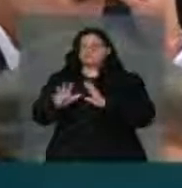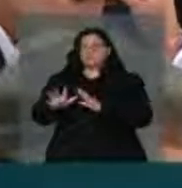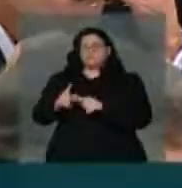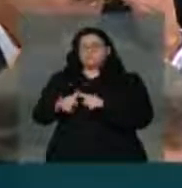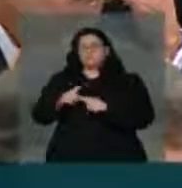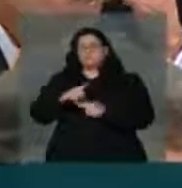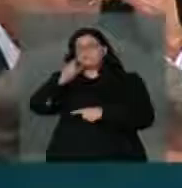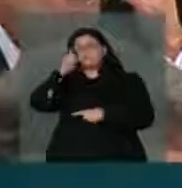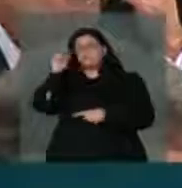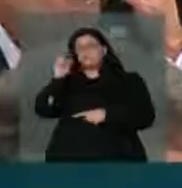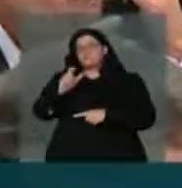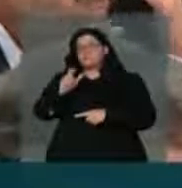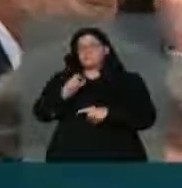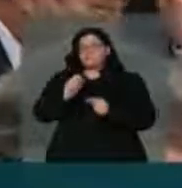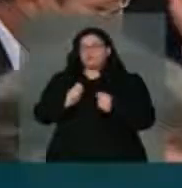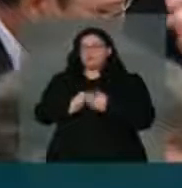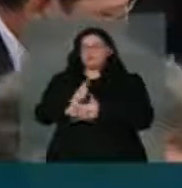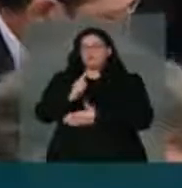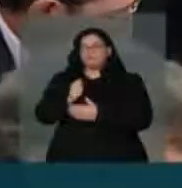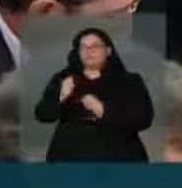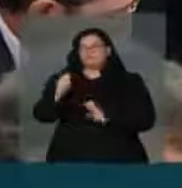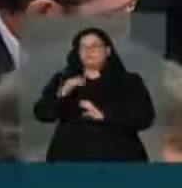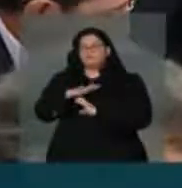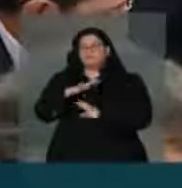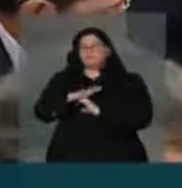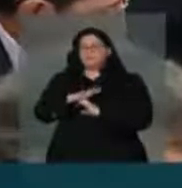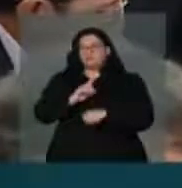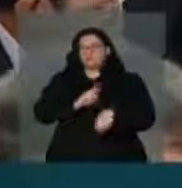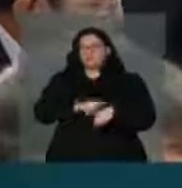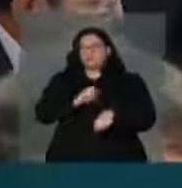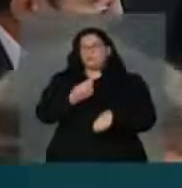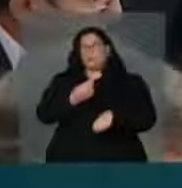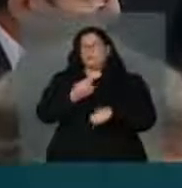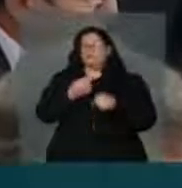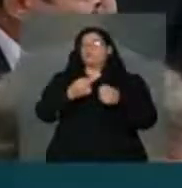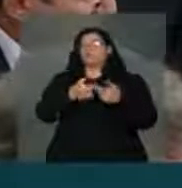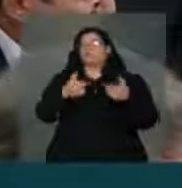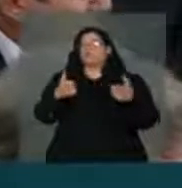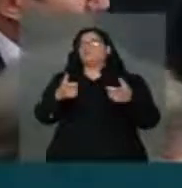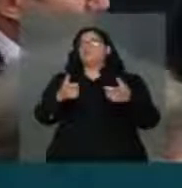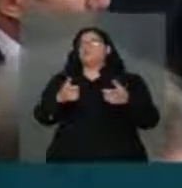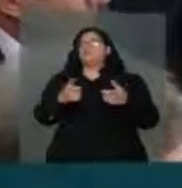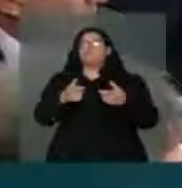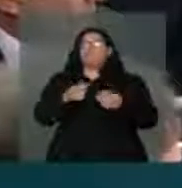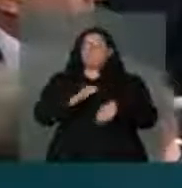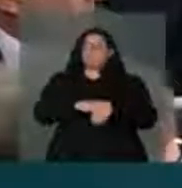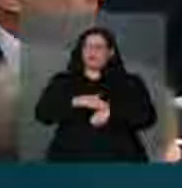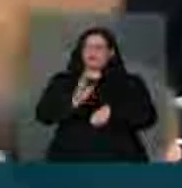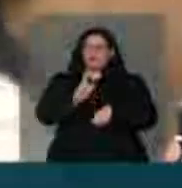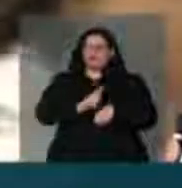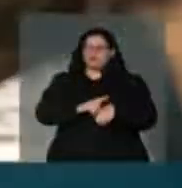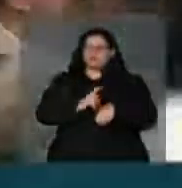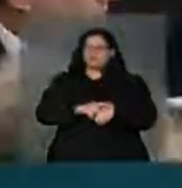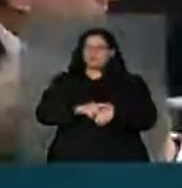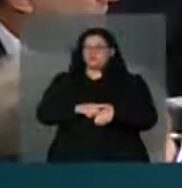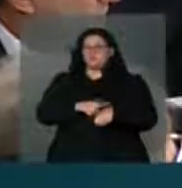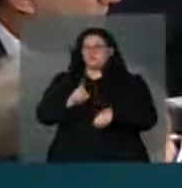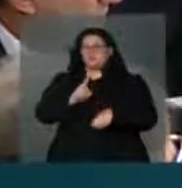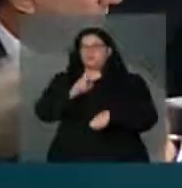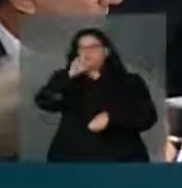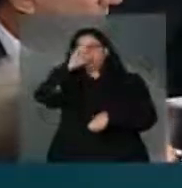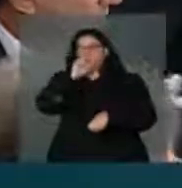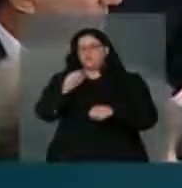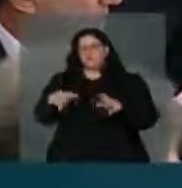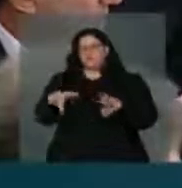interesses mercantis, de acesso a tempo de televisão, a fundo partidário, e muito menos ao fortalecimento de partidos